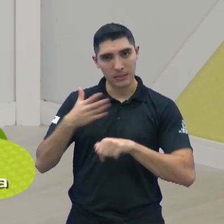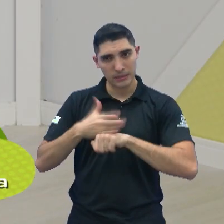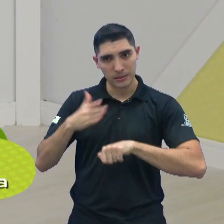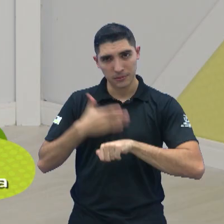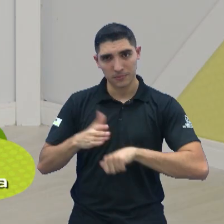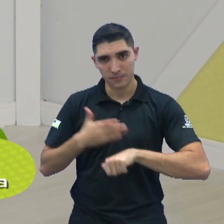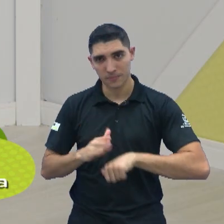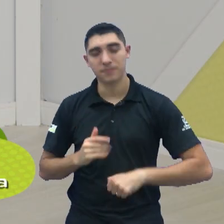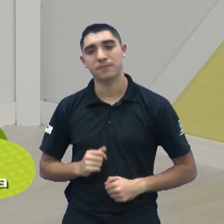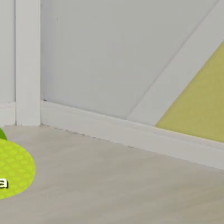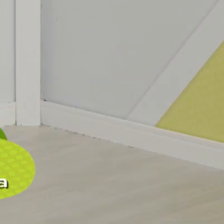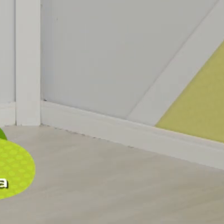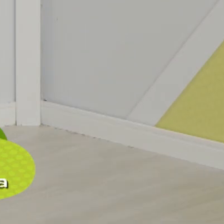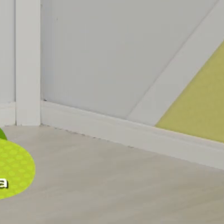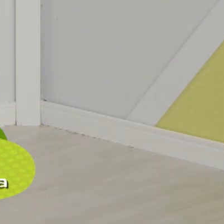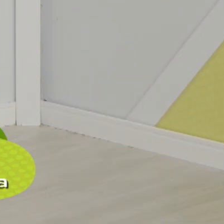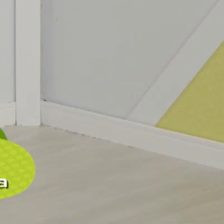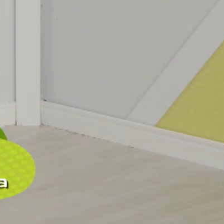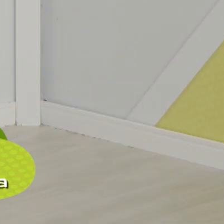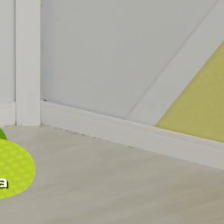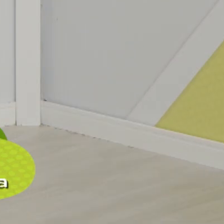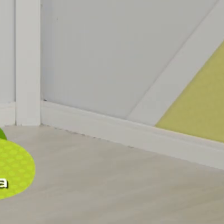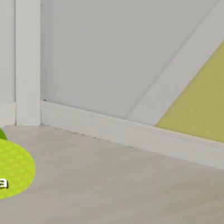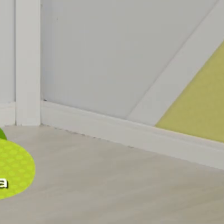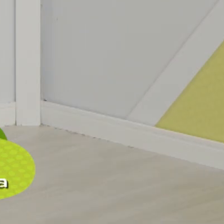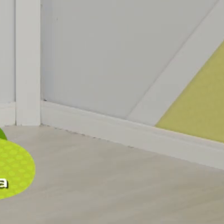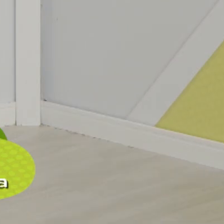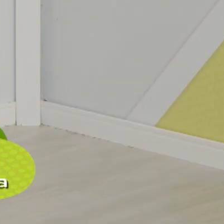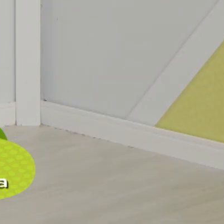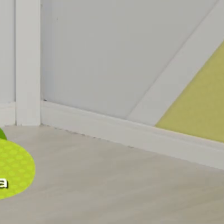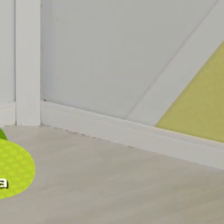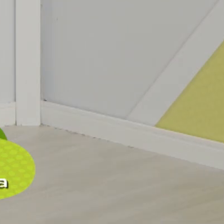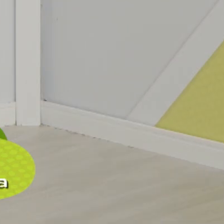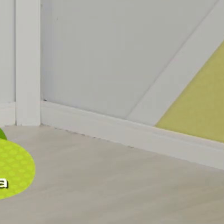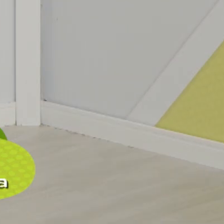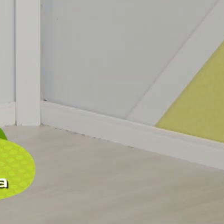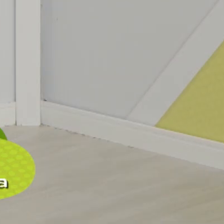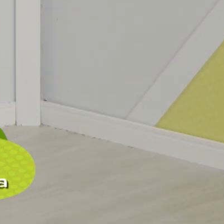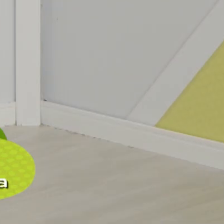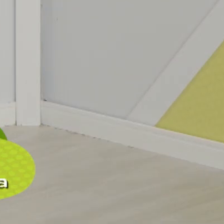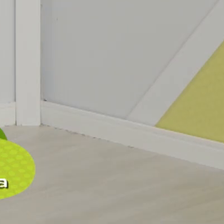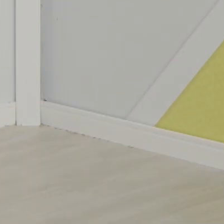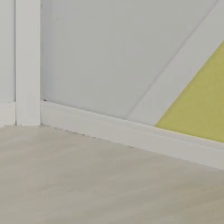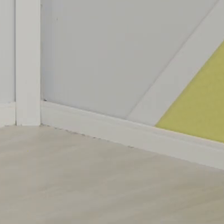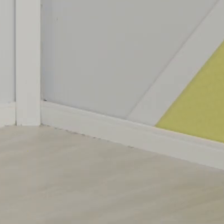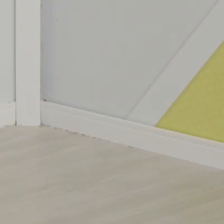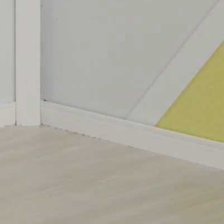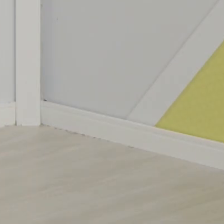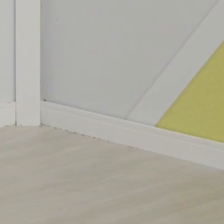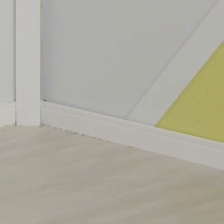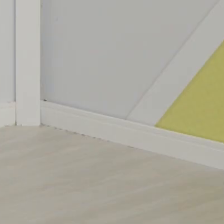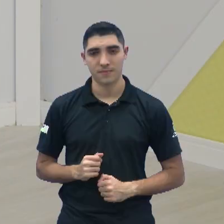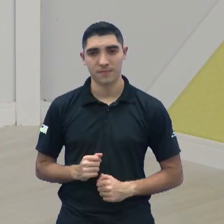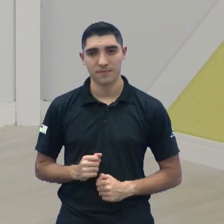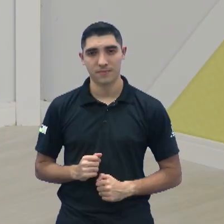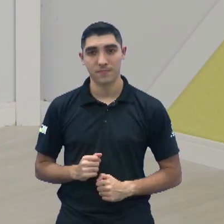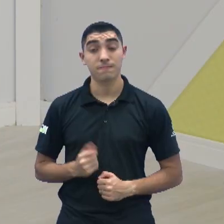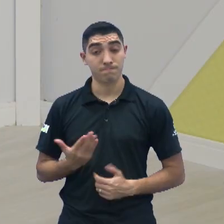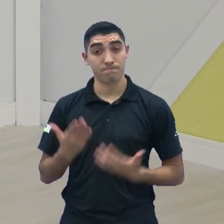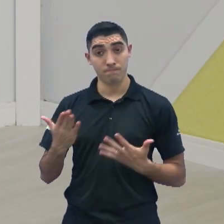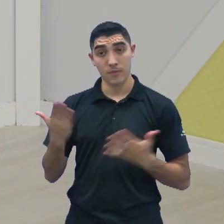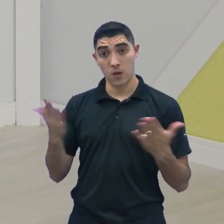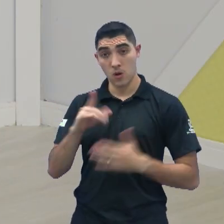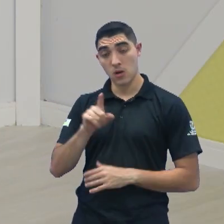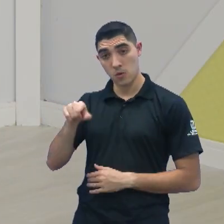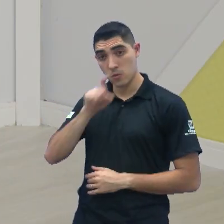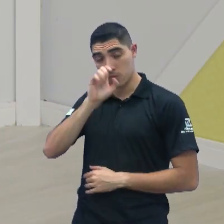que se prepara. Próximo sábado, estádio Martins Pereira, 4 da tarde, o jogo da volta, tá certo? Paulito, mudando de assunto, falando do time